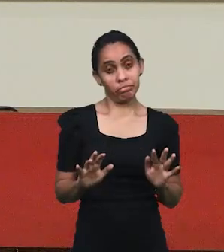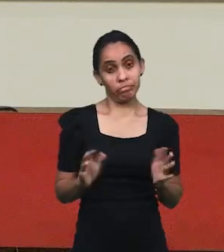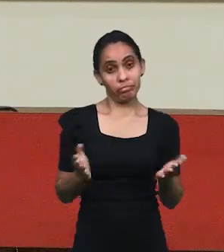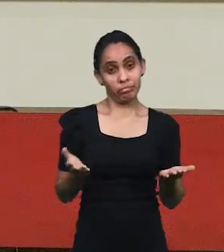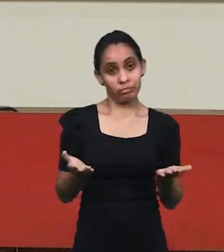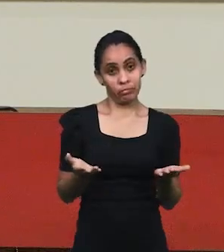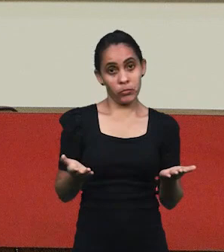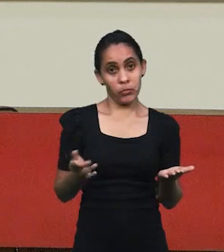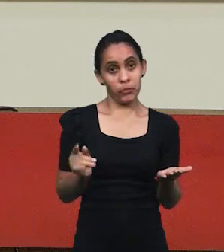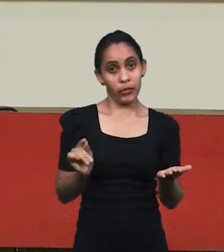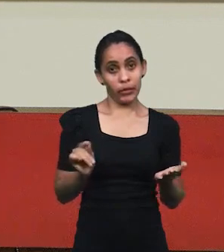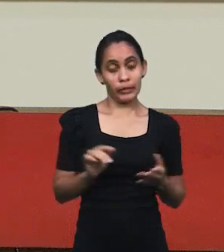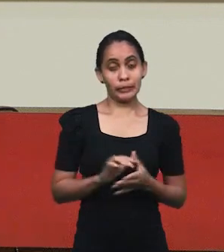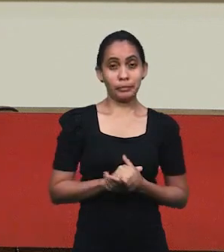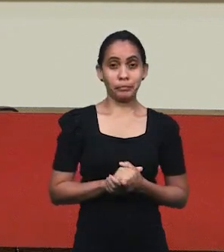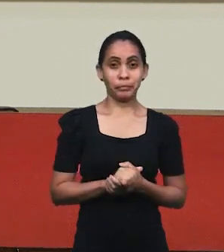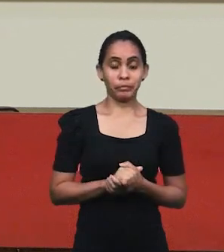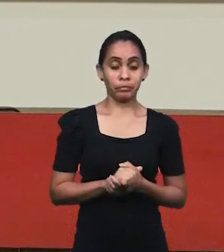Talvez aqui